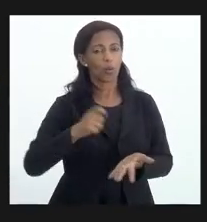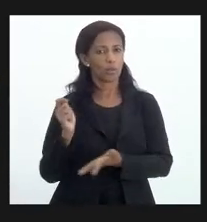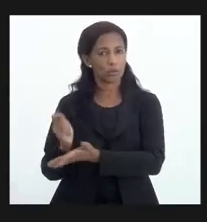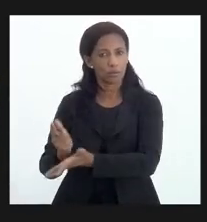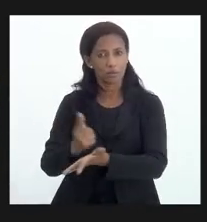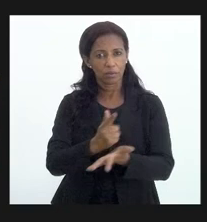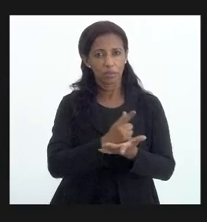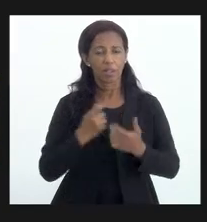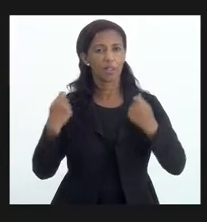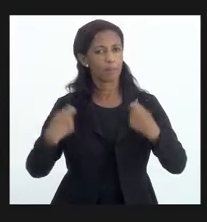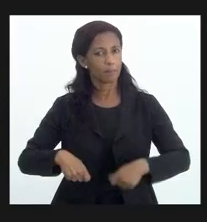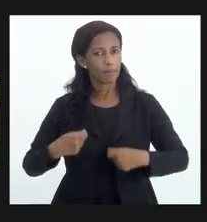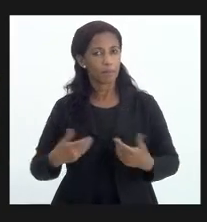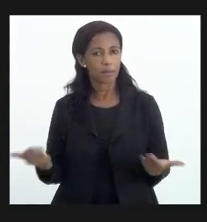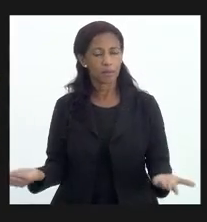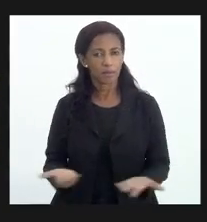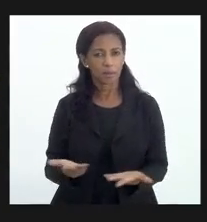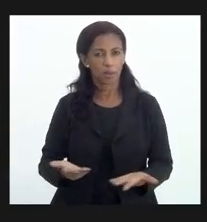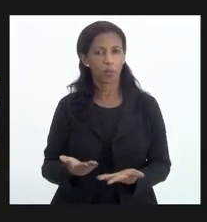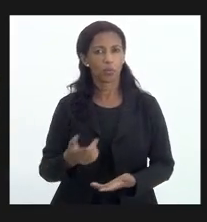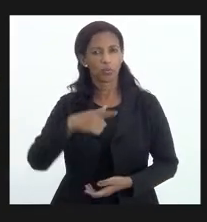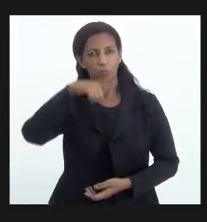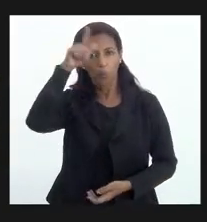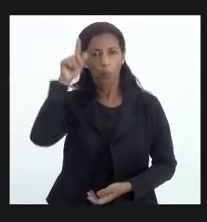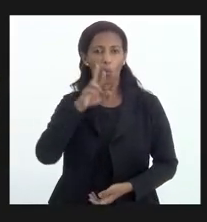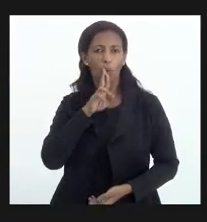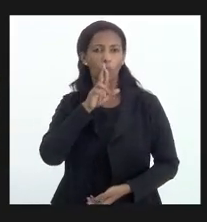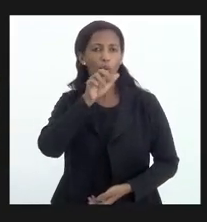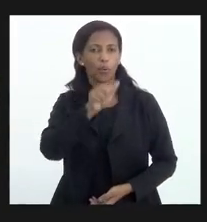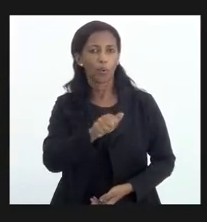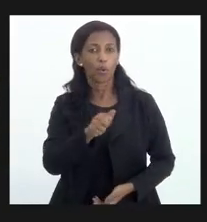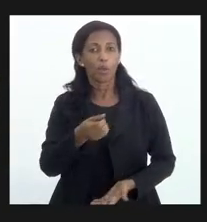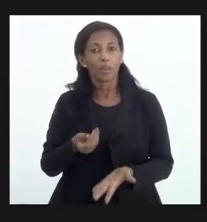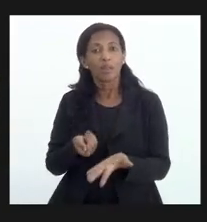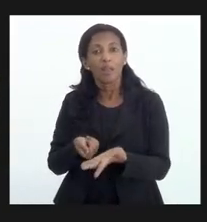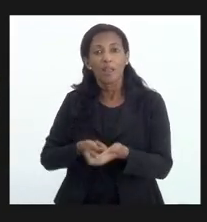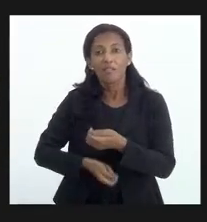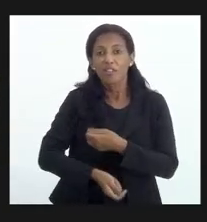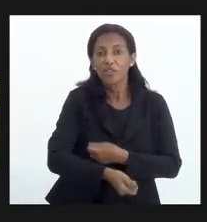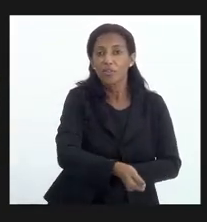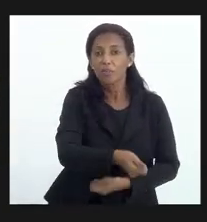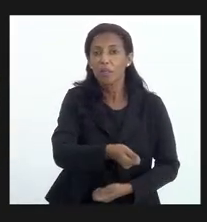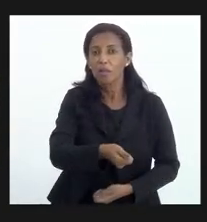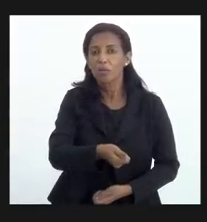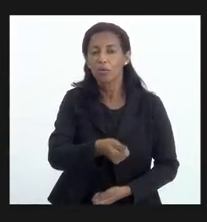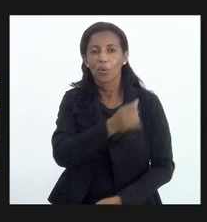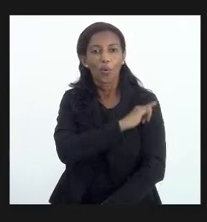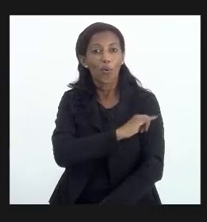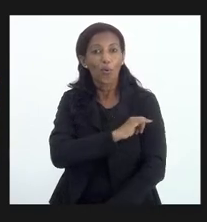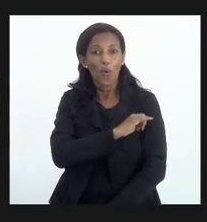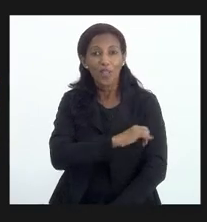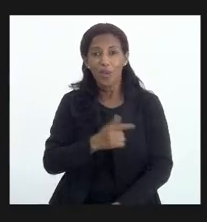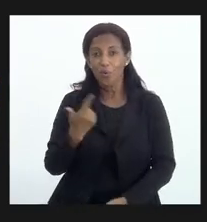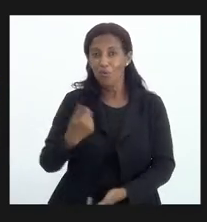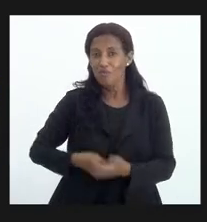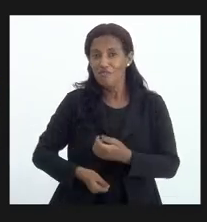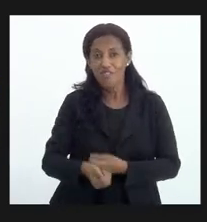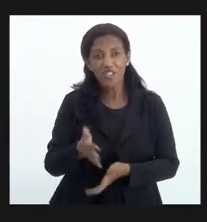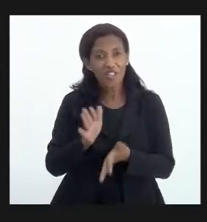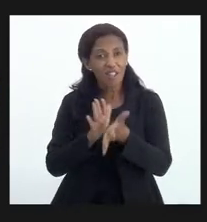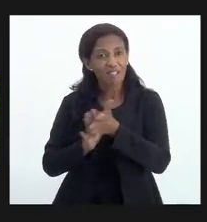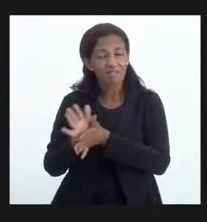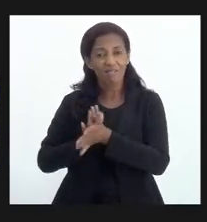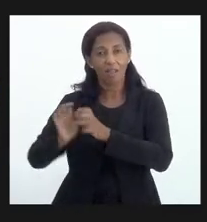o que a gente precisa hoje, deputado Luiz Paulo, deputado Rodrigo Amorim, que é investimento. O Rio de Janeiro não investe na